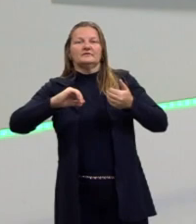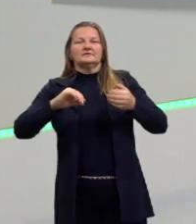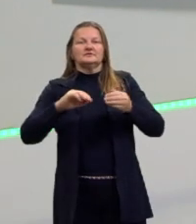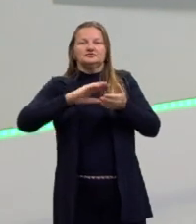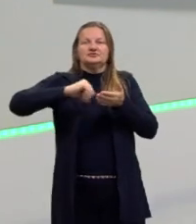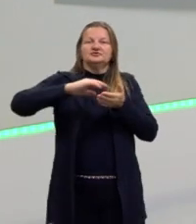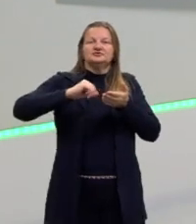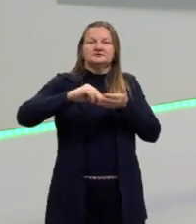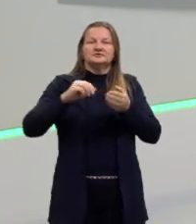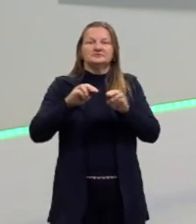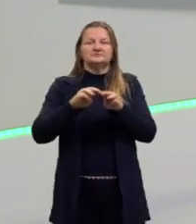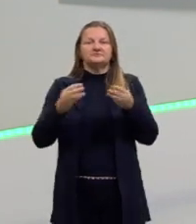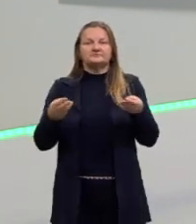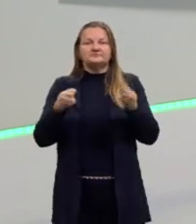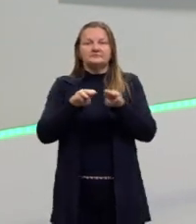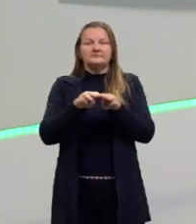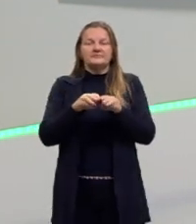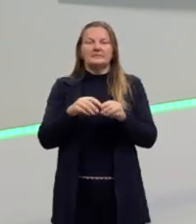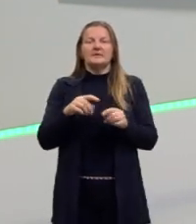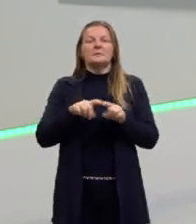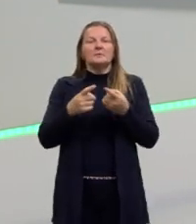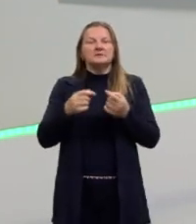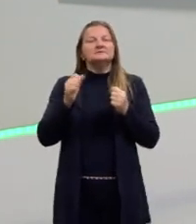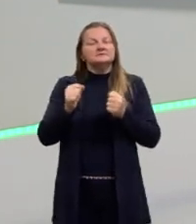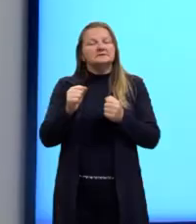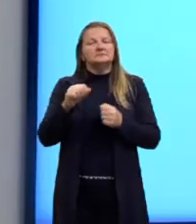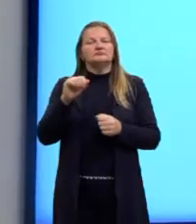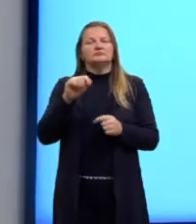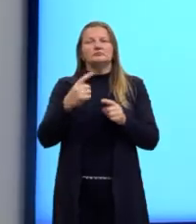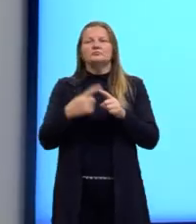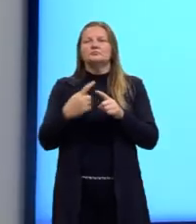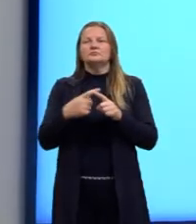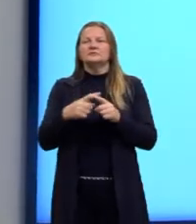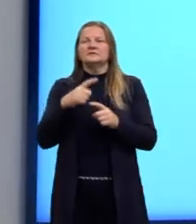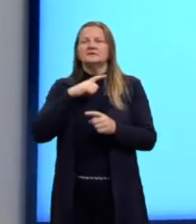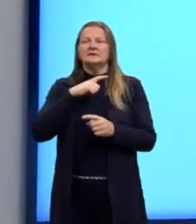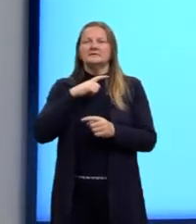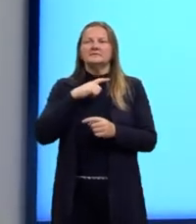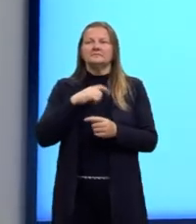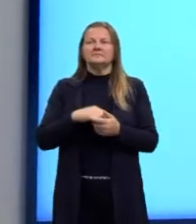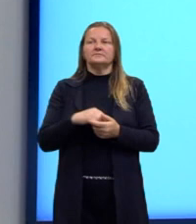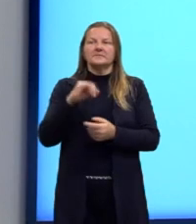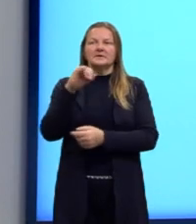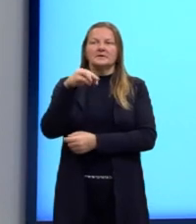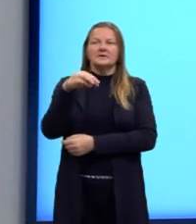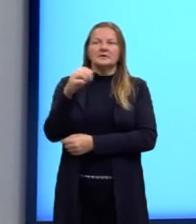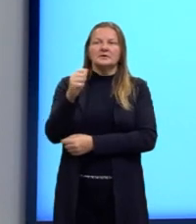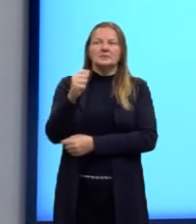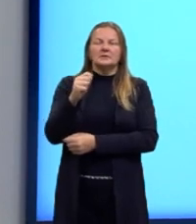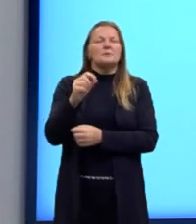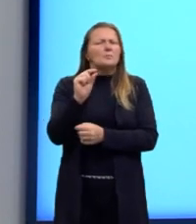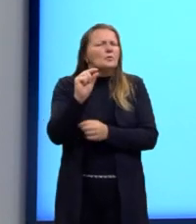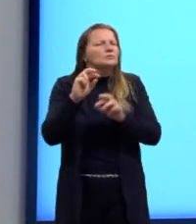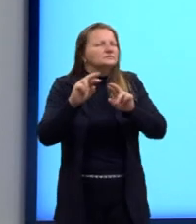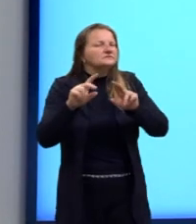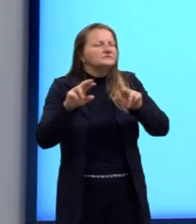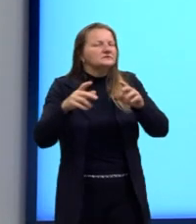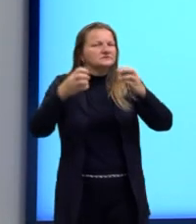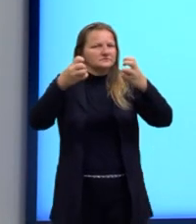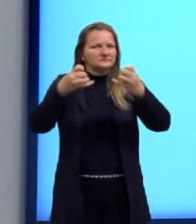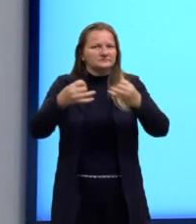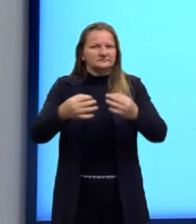magnetismo. Mas nesse caso aqui, sim, a gente consegue desligar, porque ele é um ímã de um pouquinho diferente. A gente já